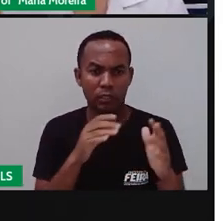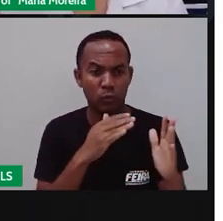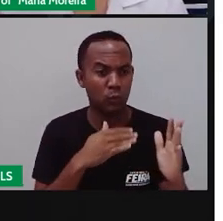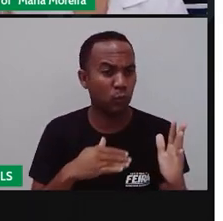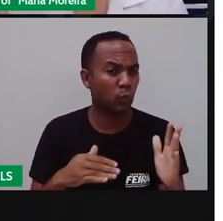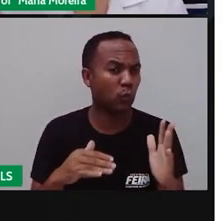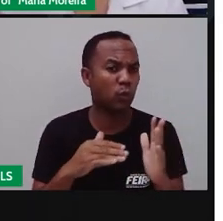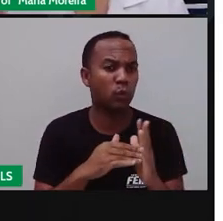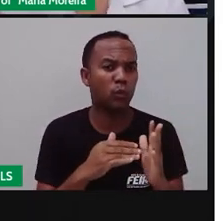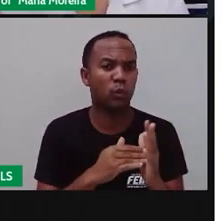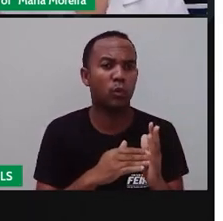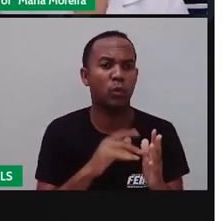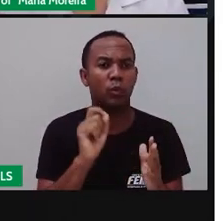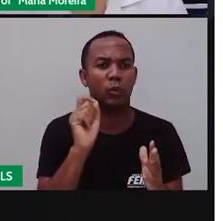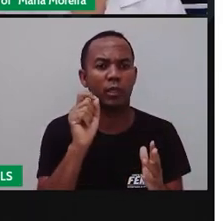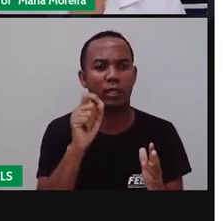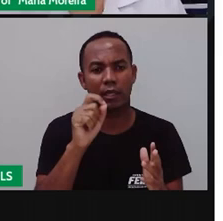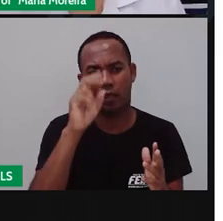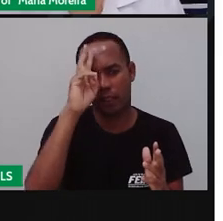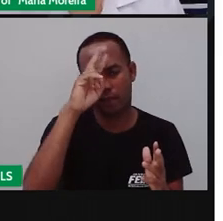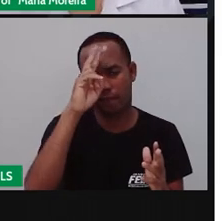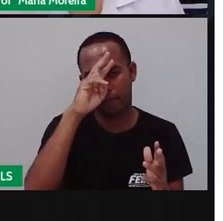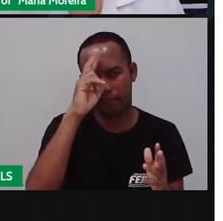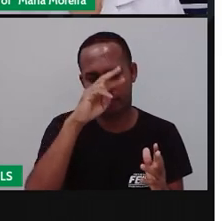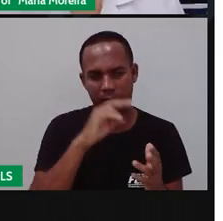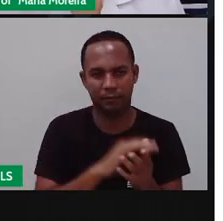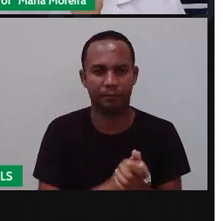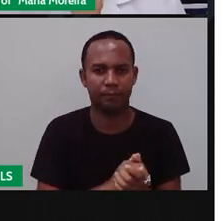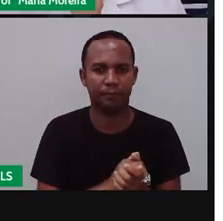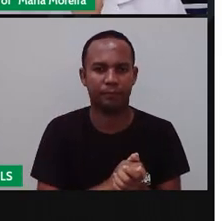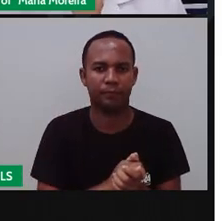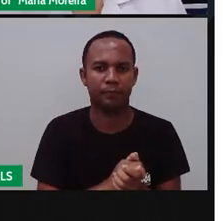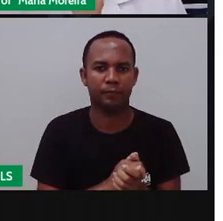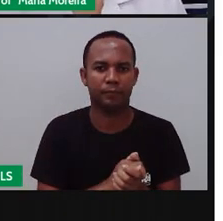isso faz parte da paisagem.